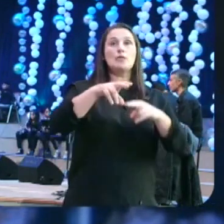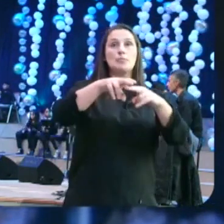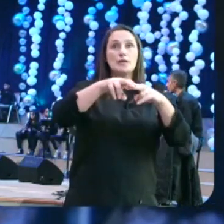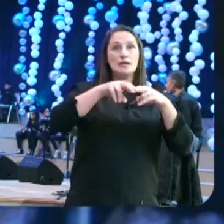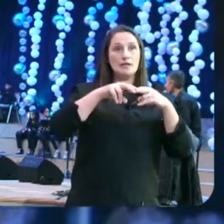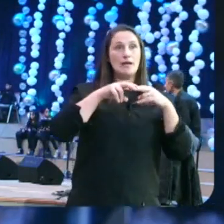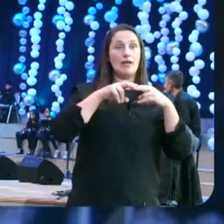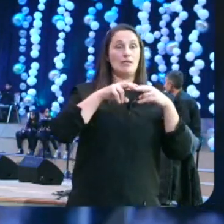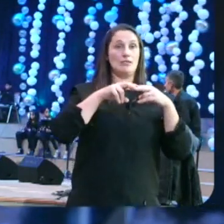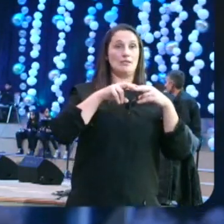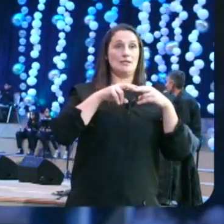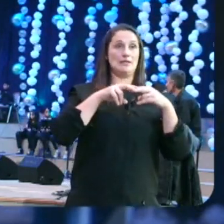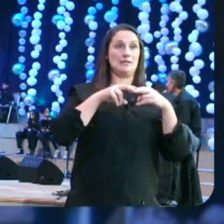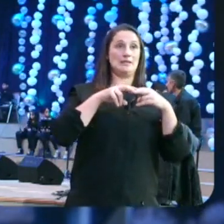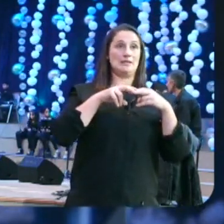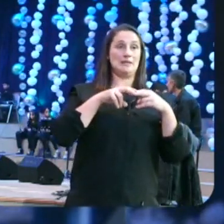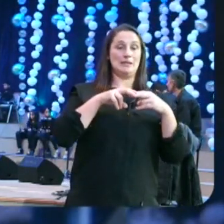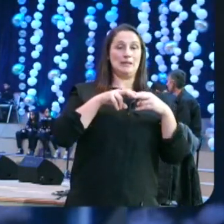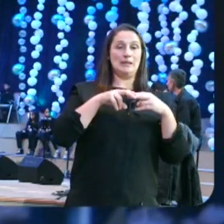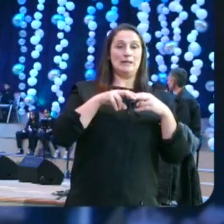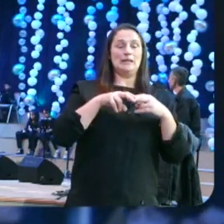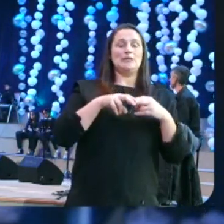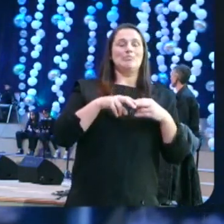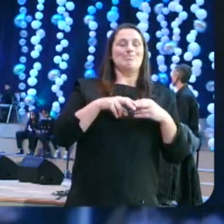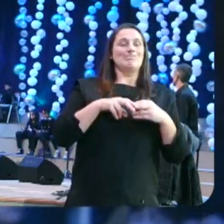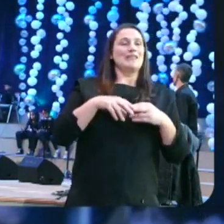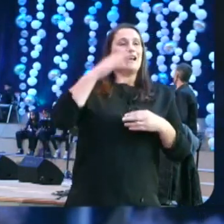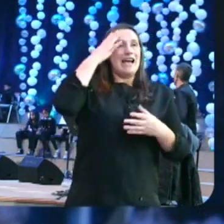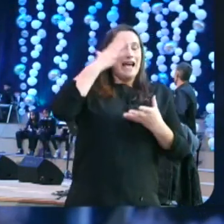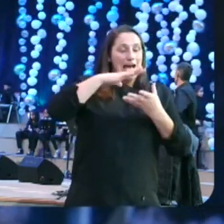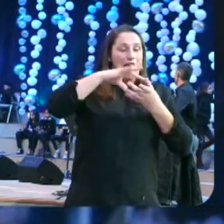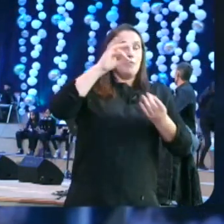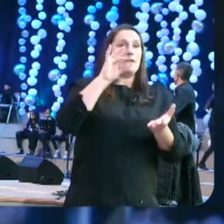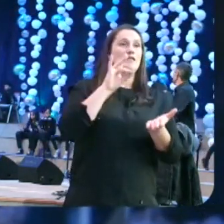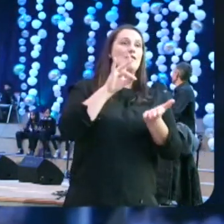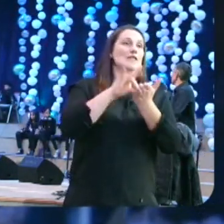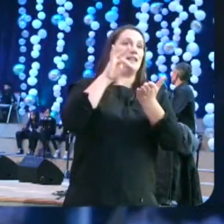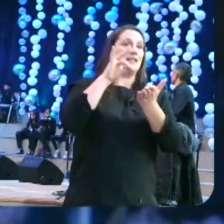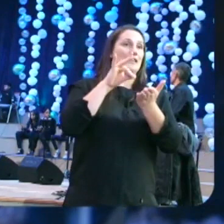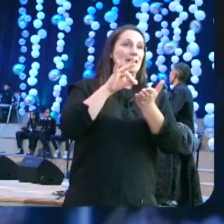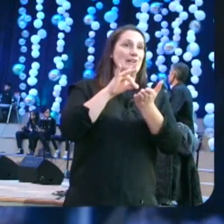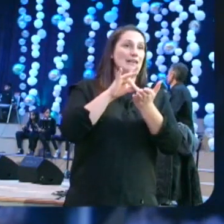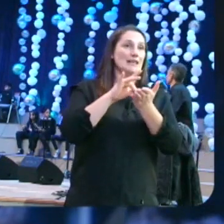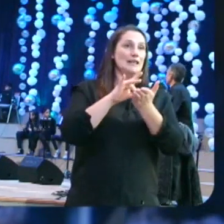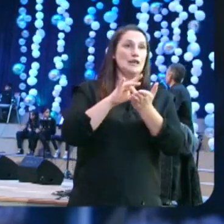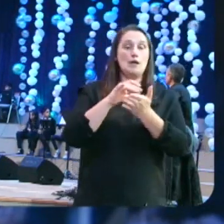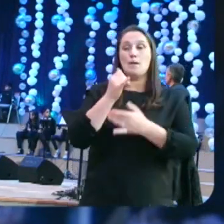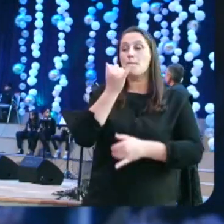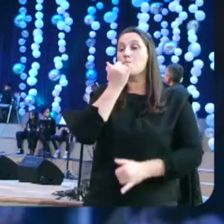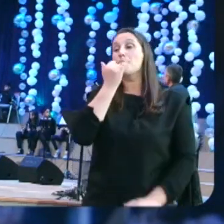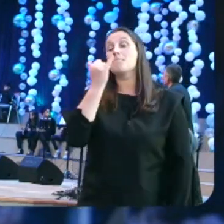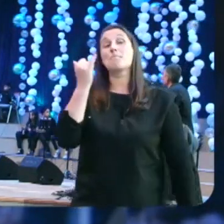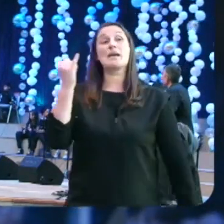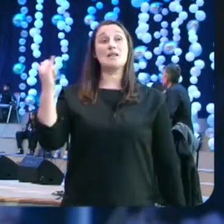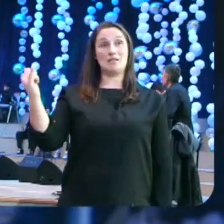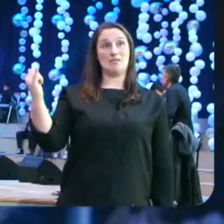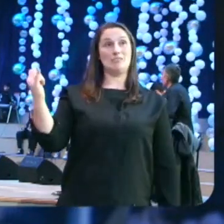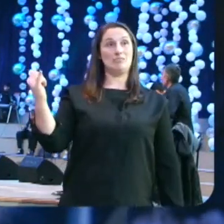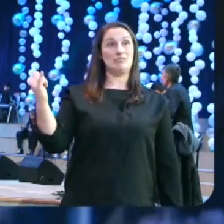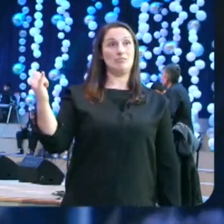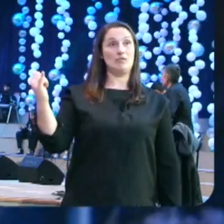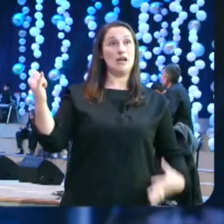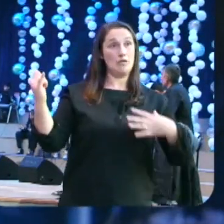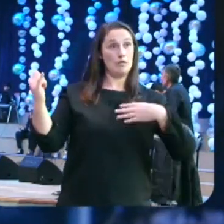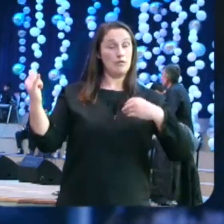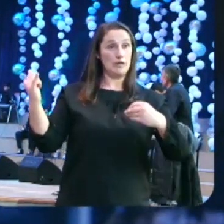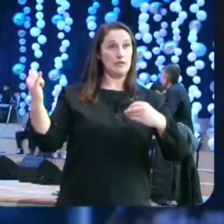de algo que ele estava fazendo com muita singeleza de alma, que era oferecer perdão, porque